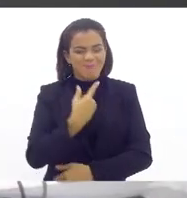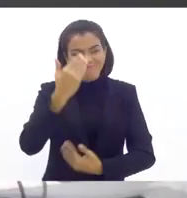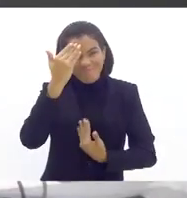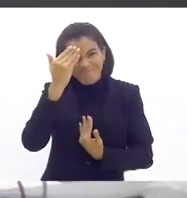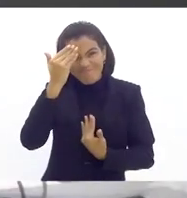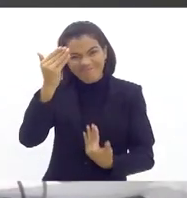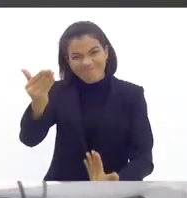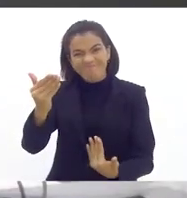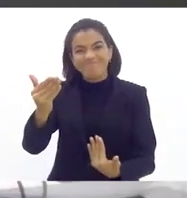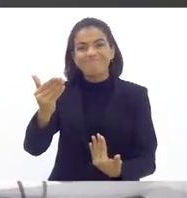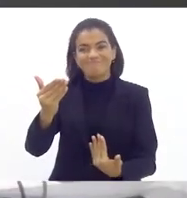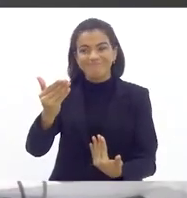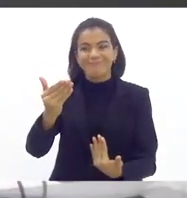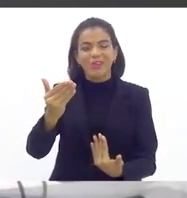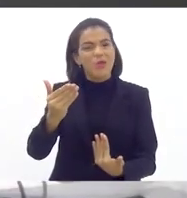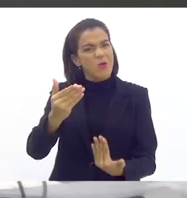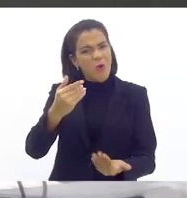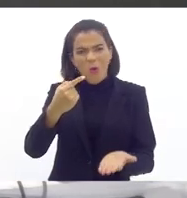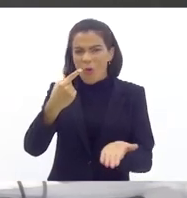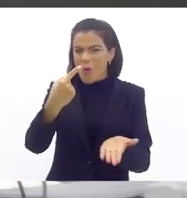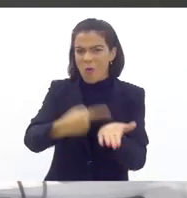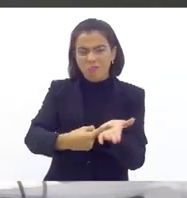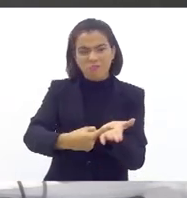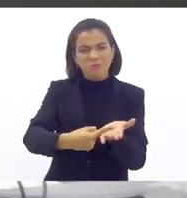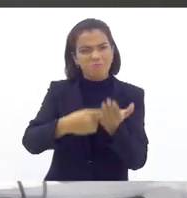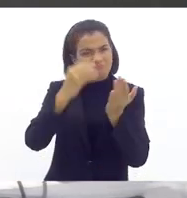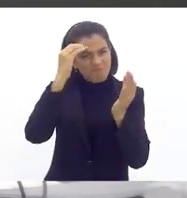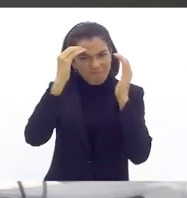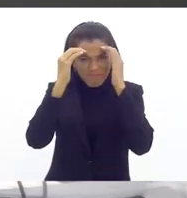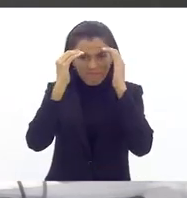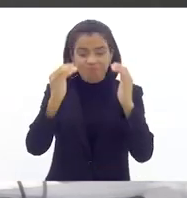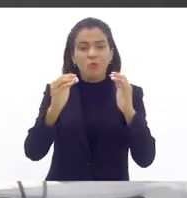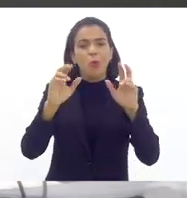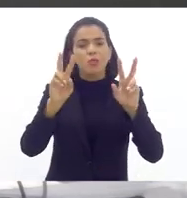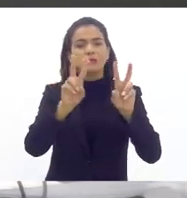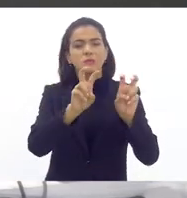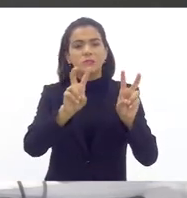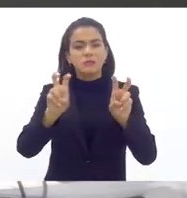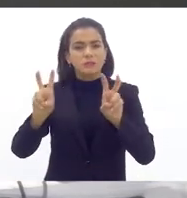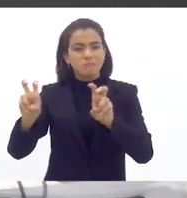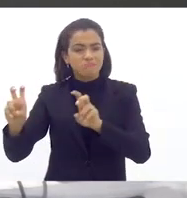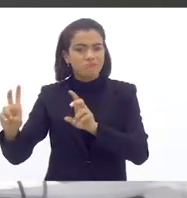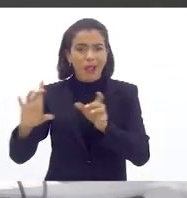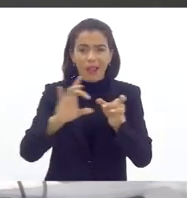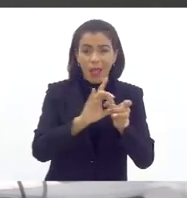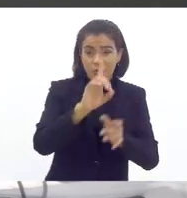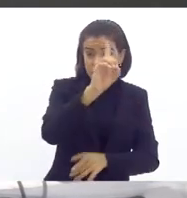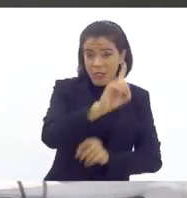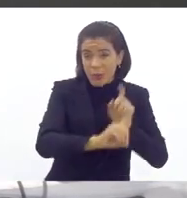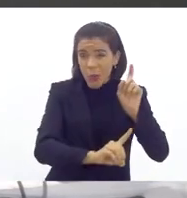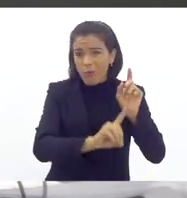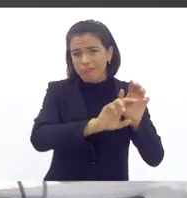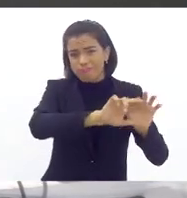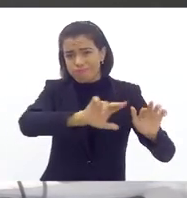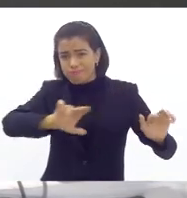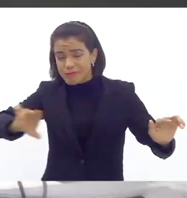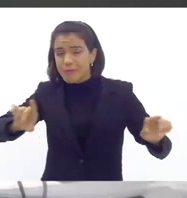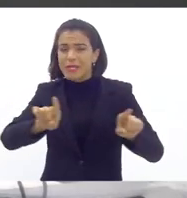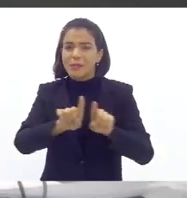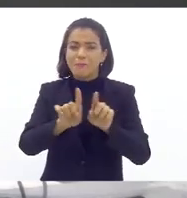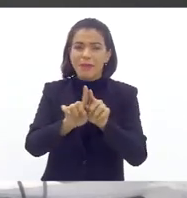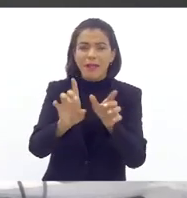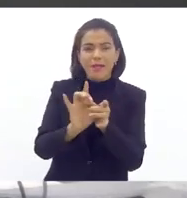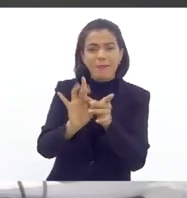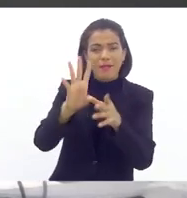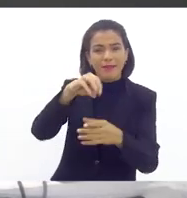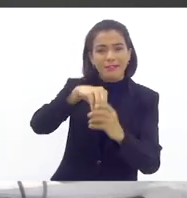pela DERJ, comprometida, não só com as questões ligadas aos diretores, mas a toda a questão ligada à liberdade